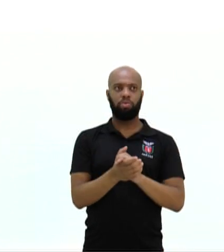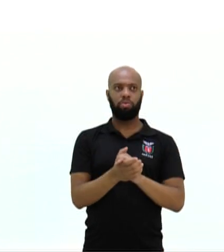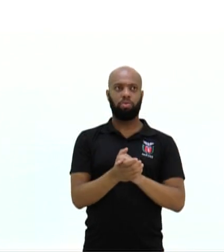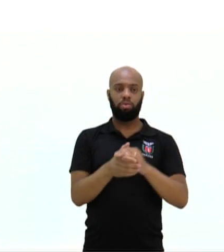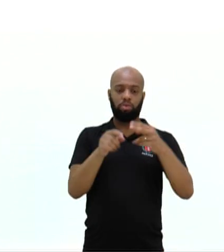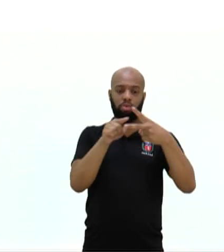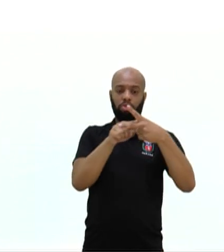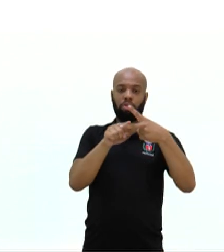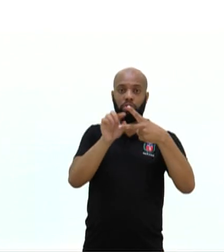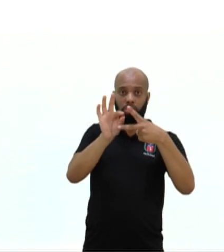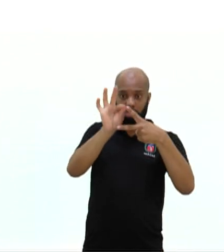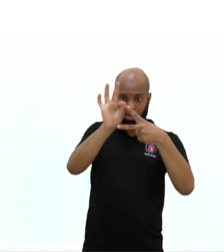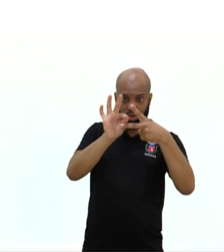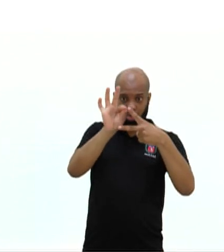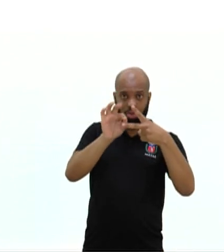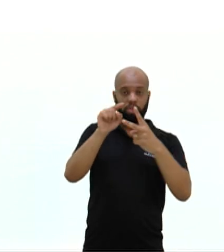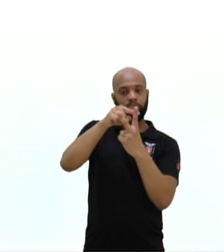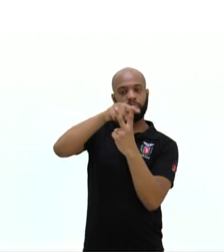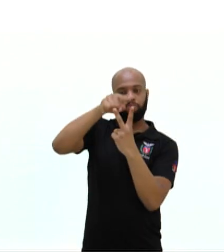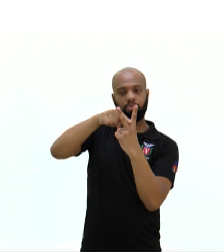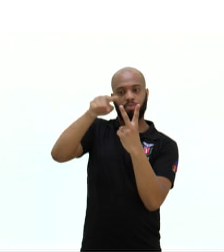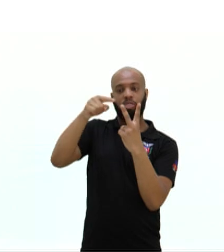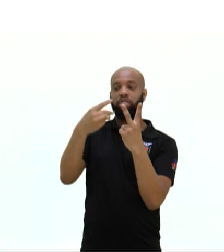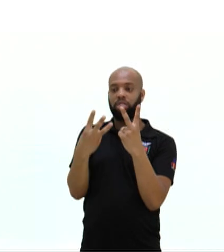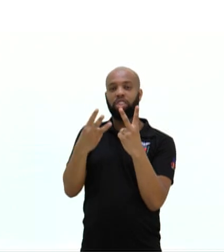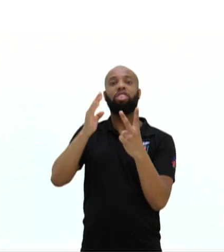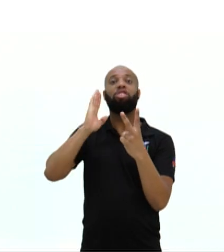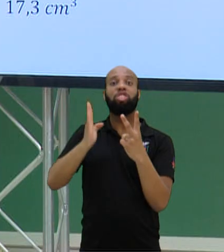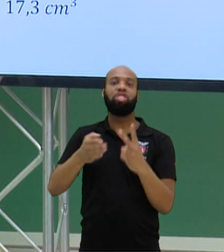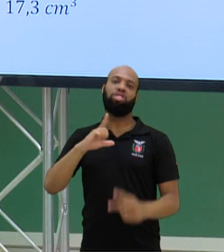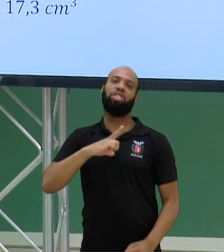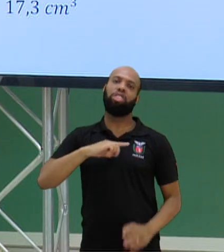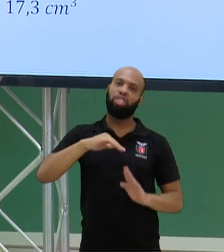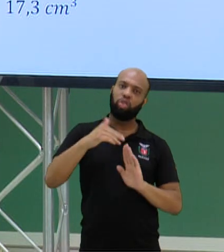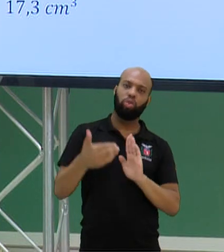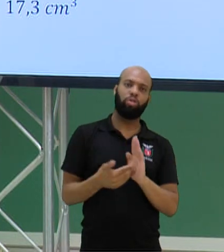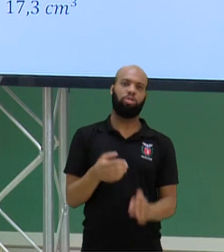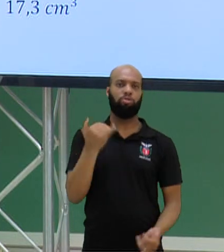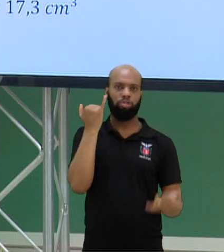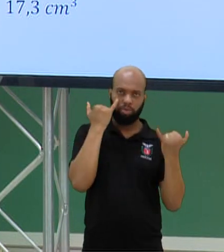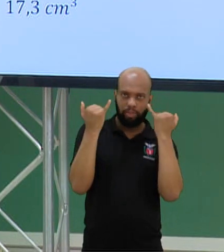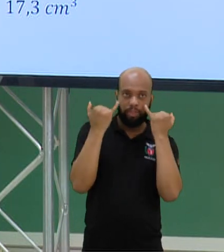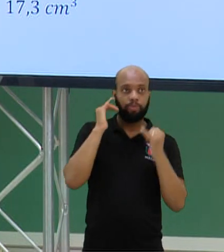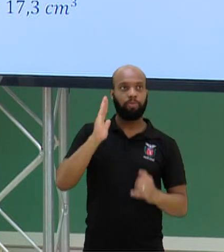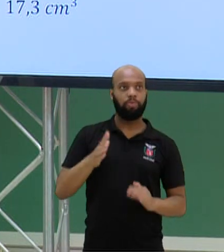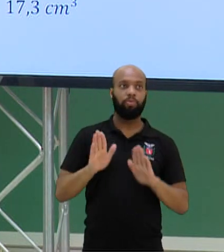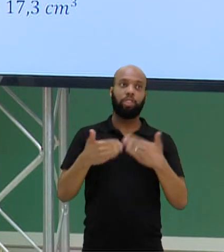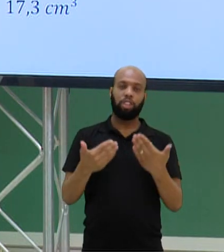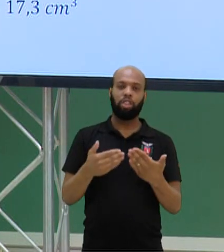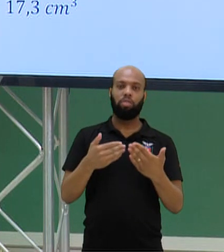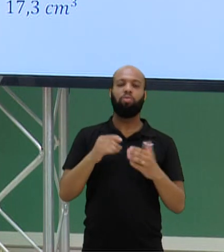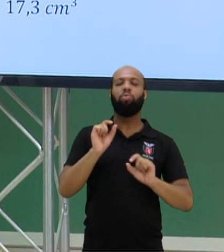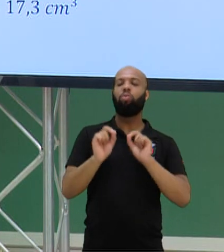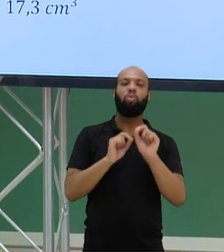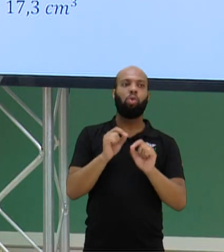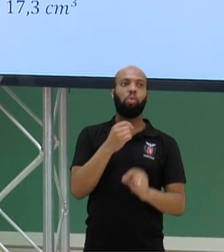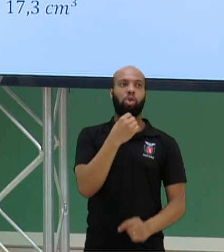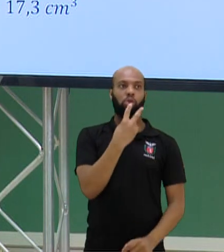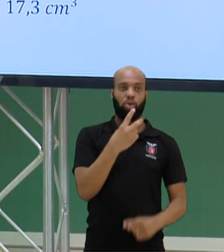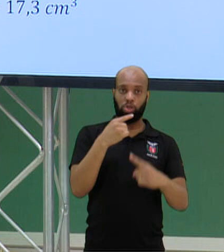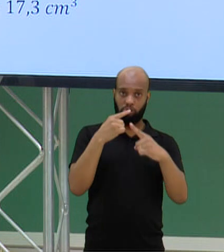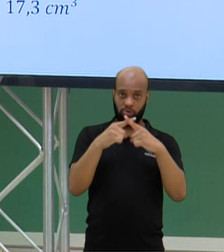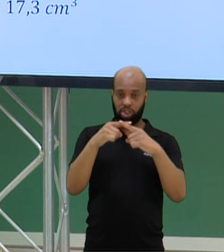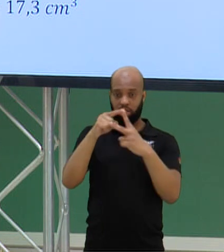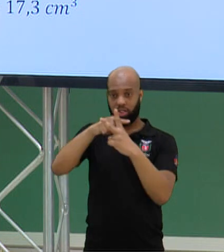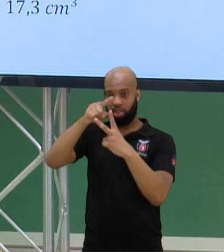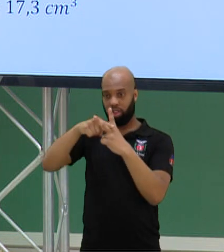altura? Raiz de 3. Aqui eu nem precisei calcular a altura, eu já tenho todos os dados. Então, 2 vezes raiz de 3, certo?